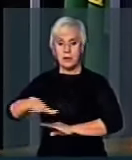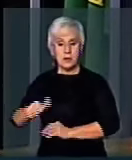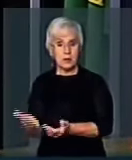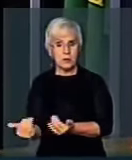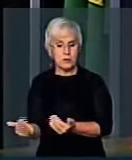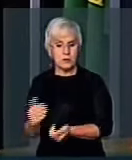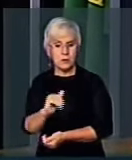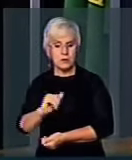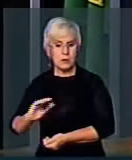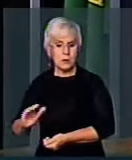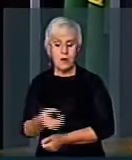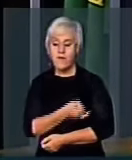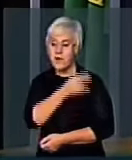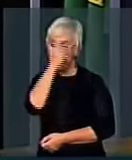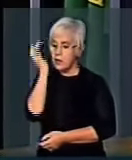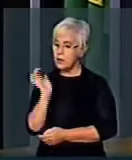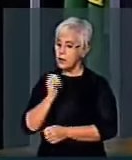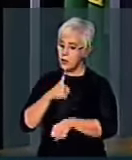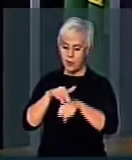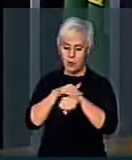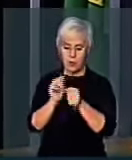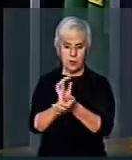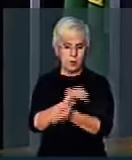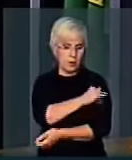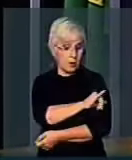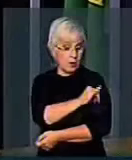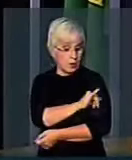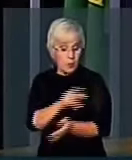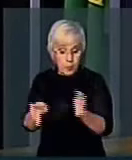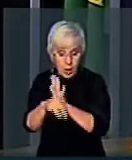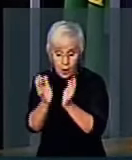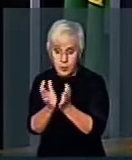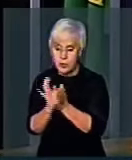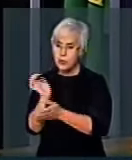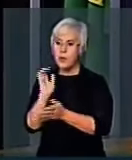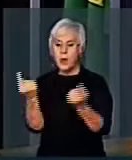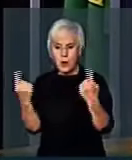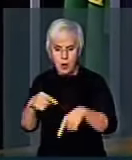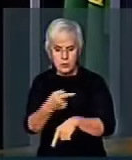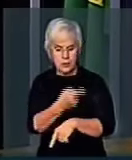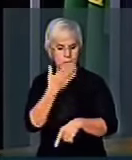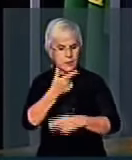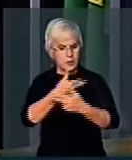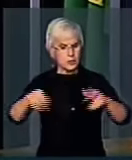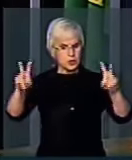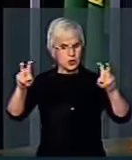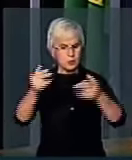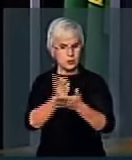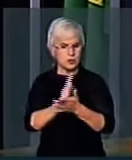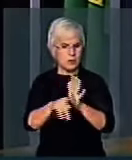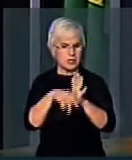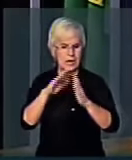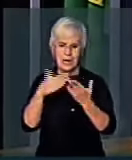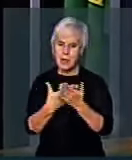infanto-juvenil. Vários homossexuais que conversei no Rio de Janeiro são contra isso daqui. Acho que esse tipo de matéria, disciplina,